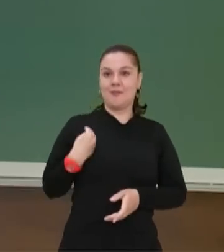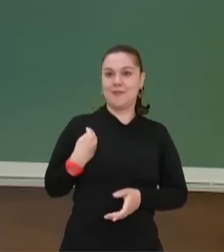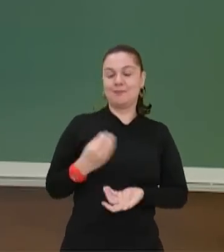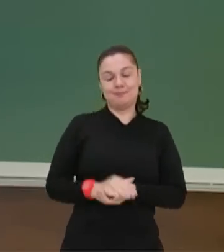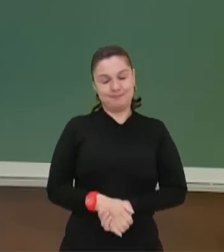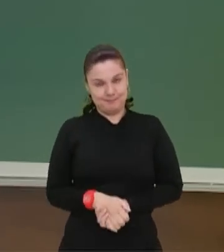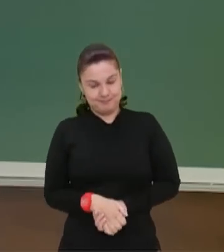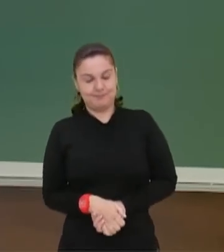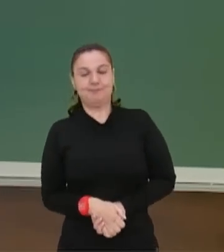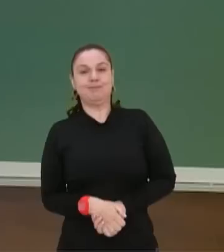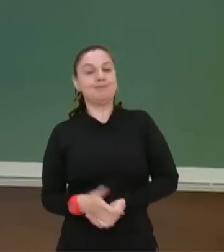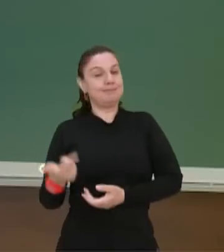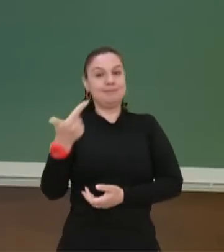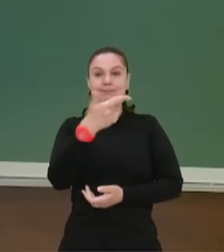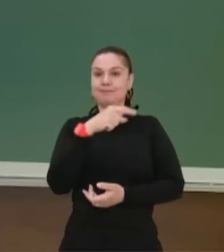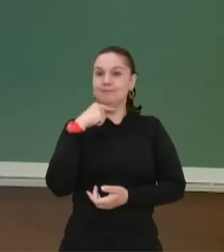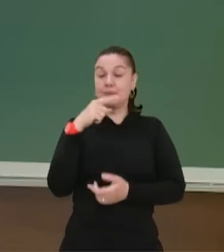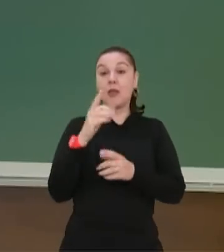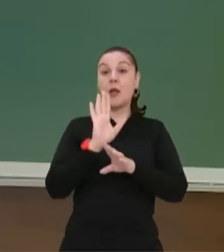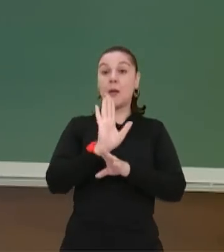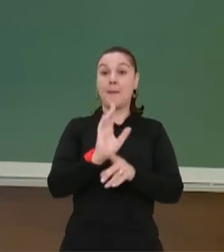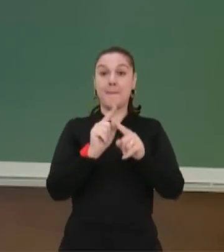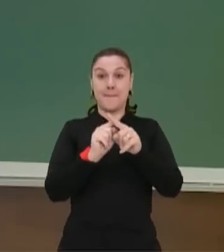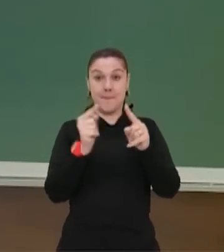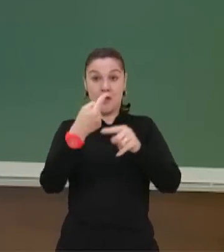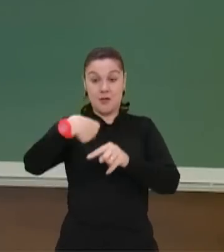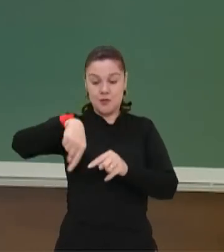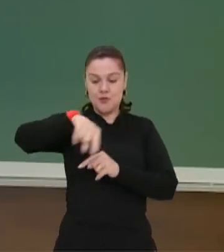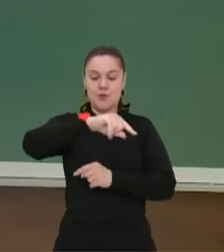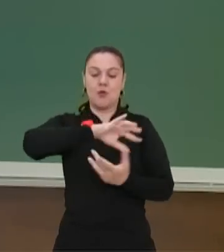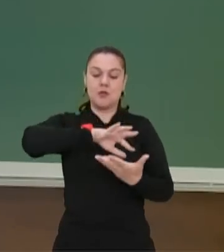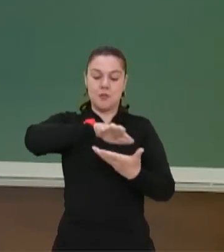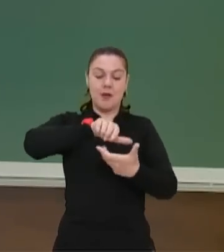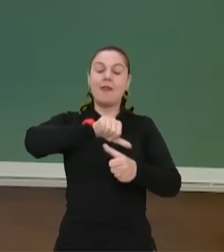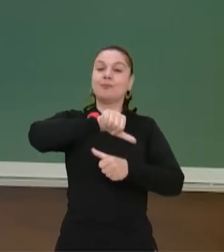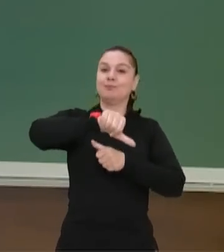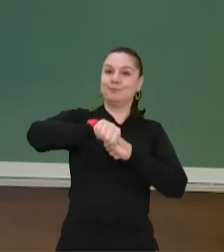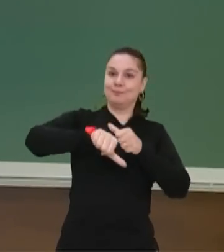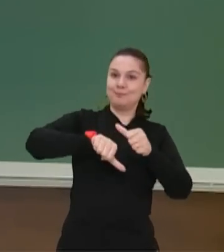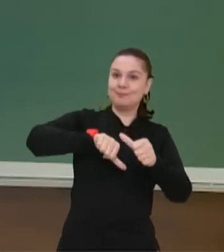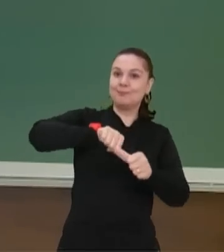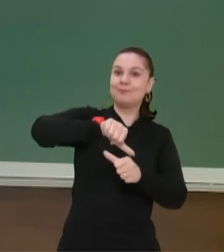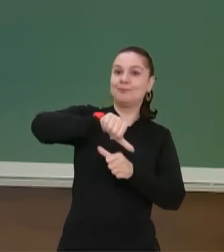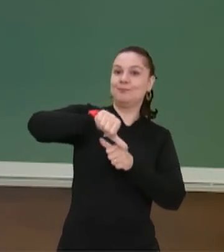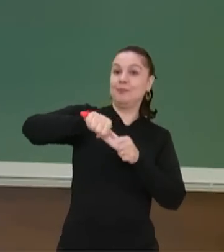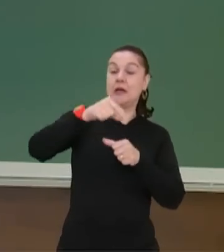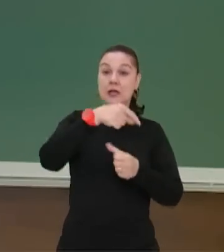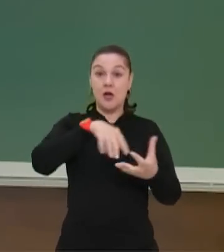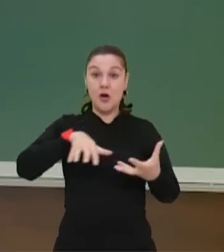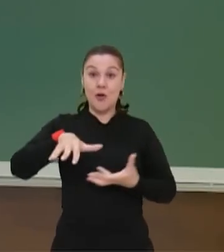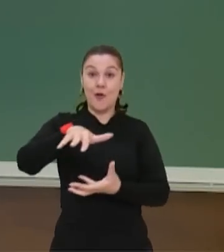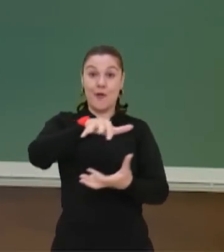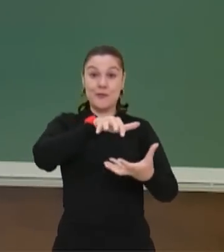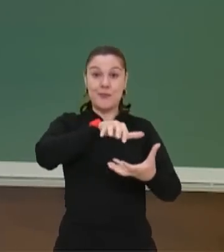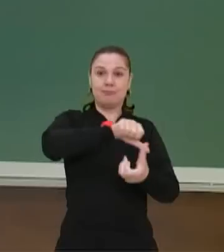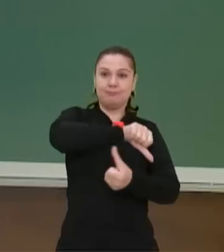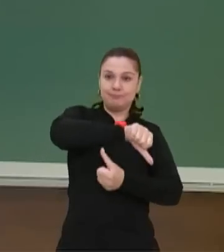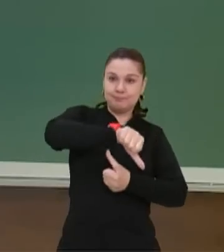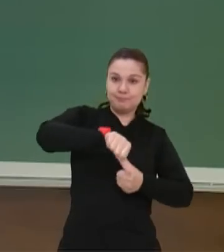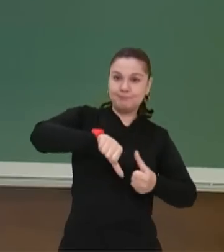abrigar as vidas mais complexas. Porém, o nosso planeta sofreu alterações. O nosso planeta